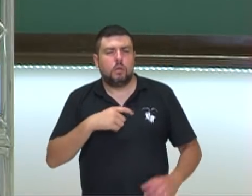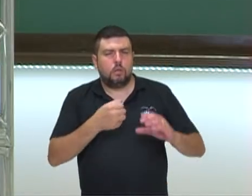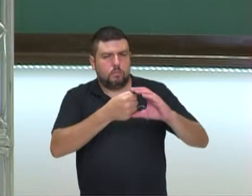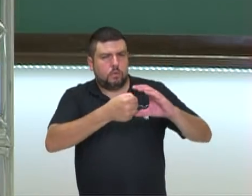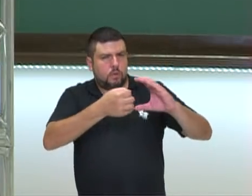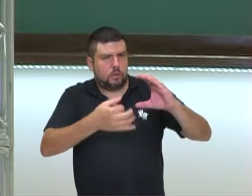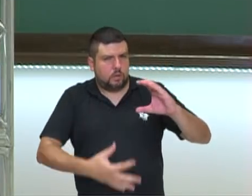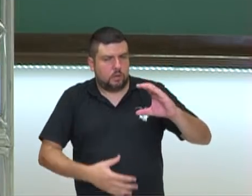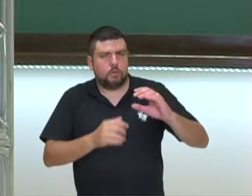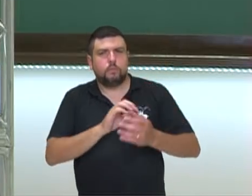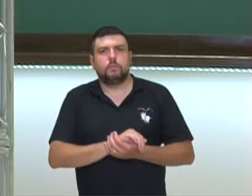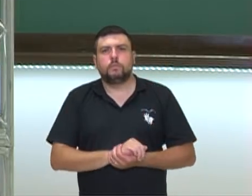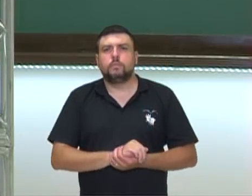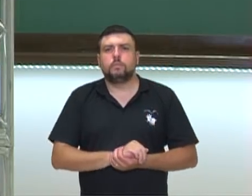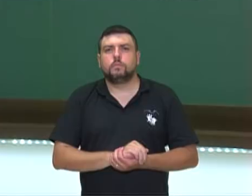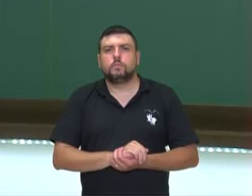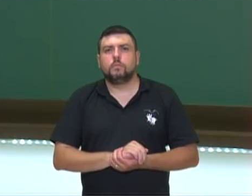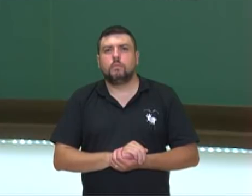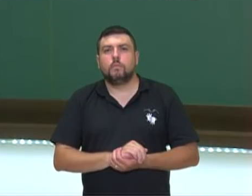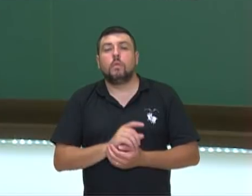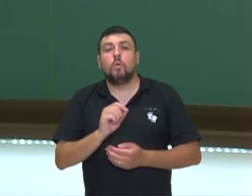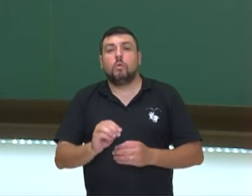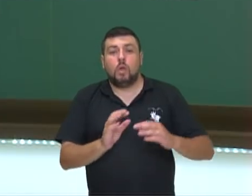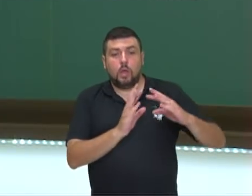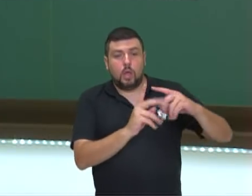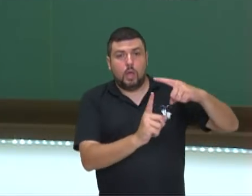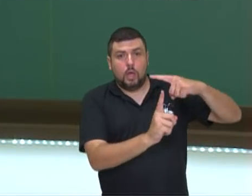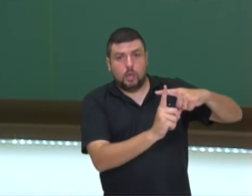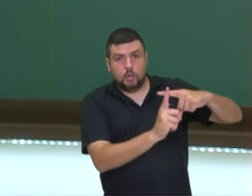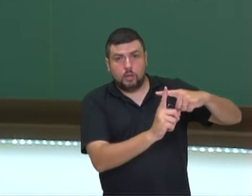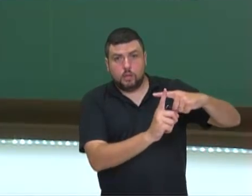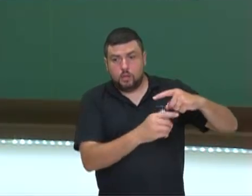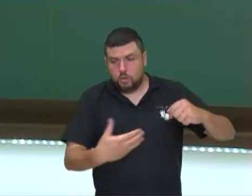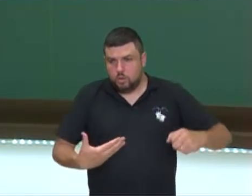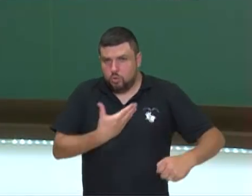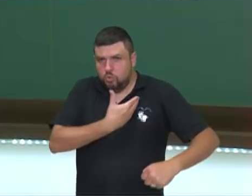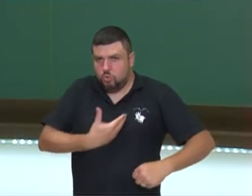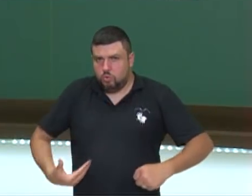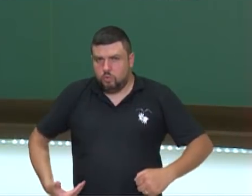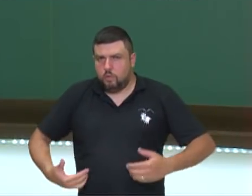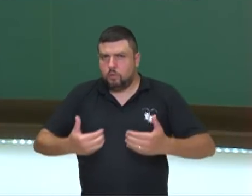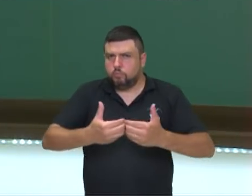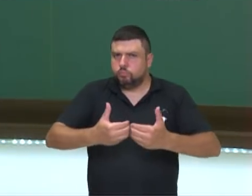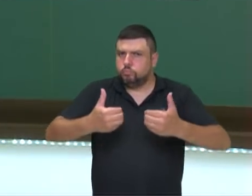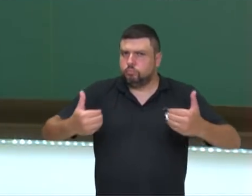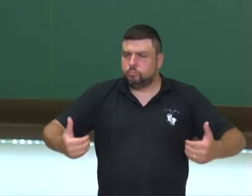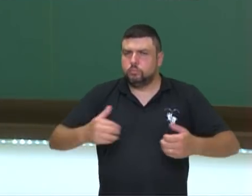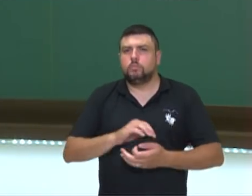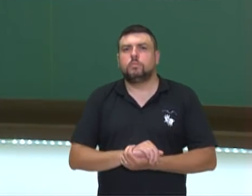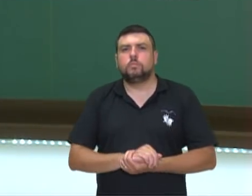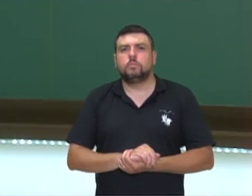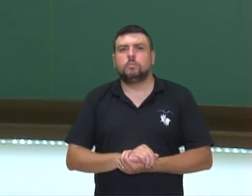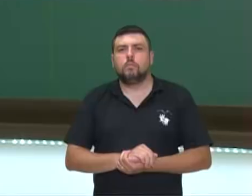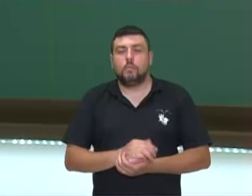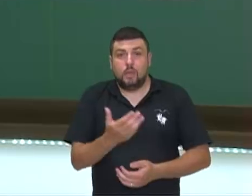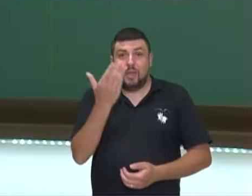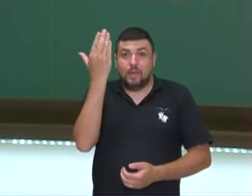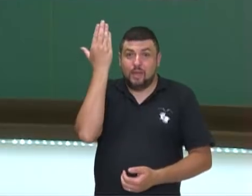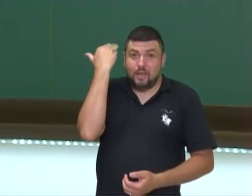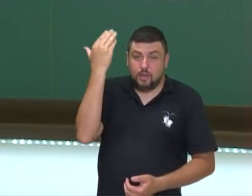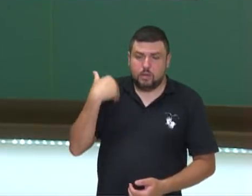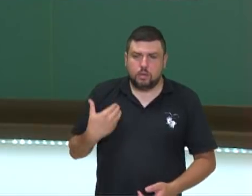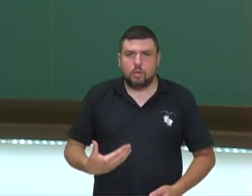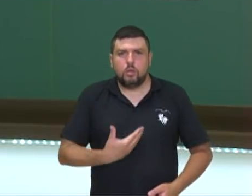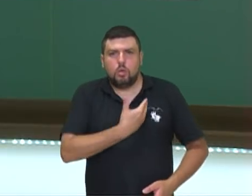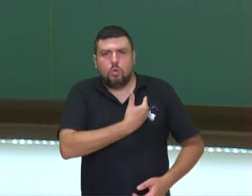para você. Separação entre igreja e Estado. Então, o padroado que havia antes, o governo